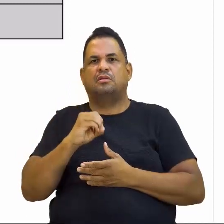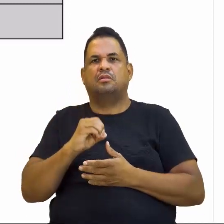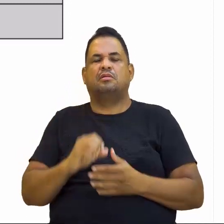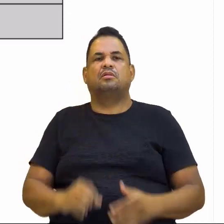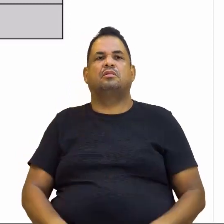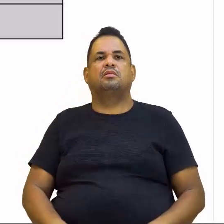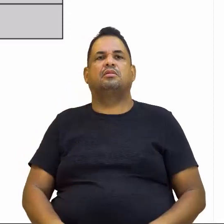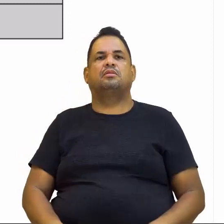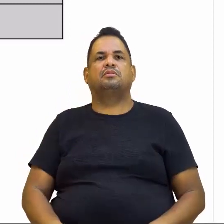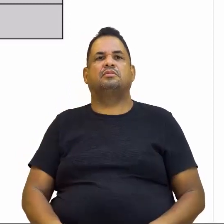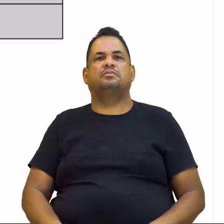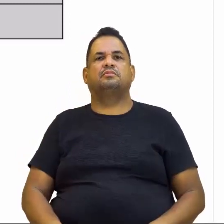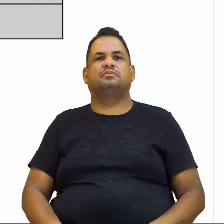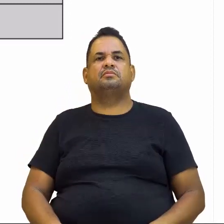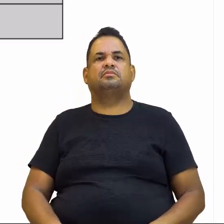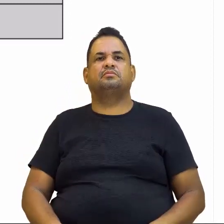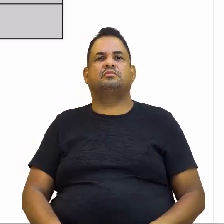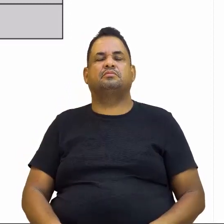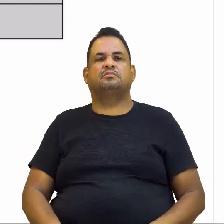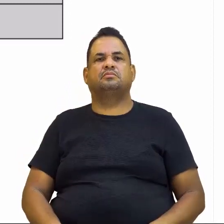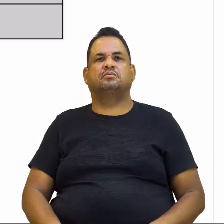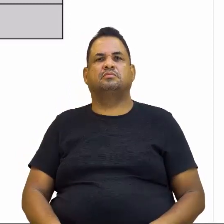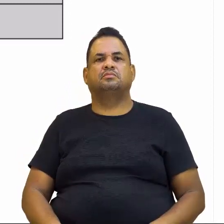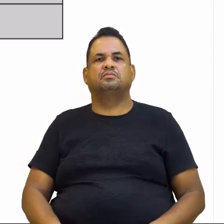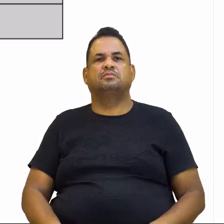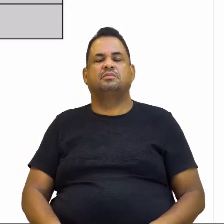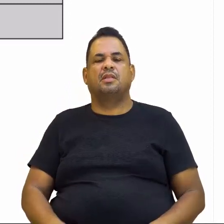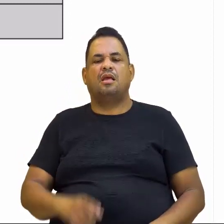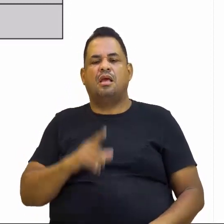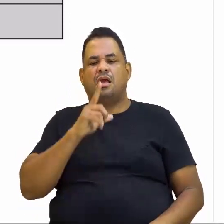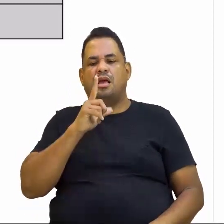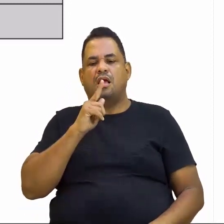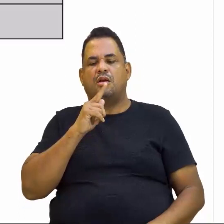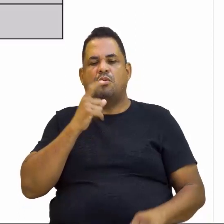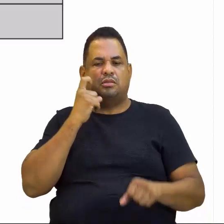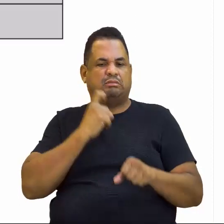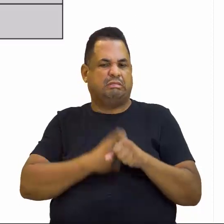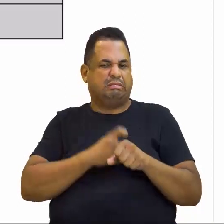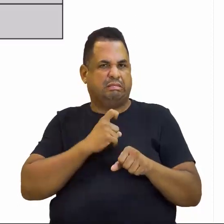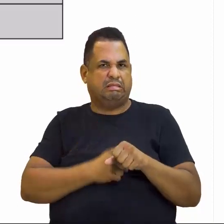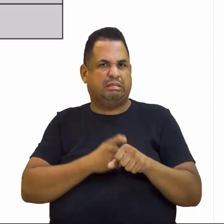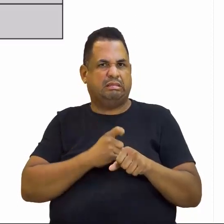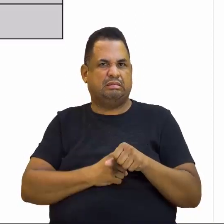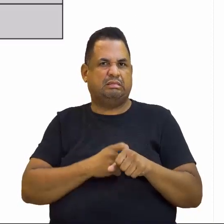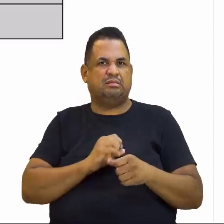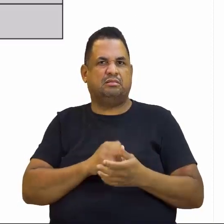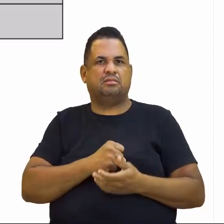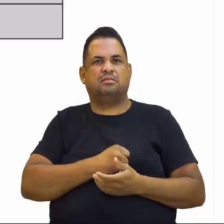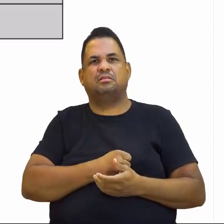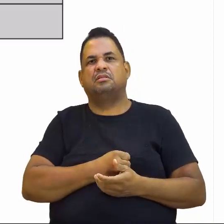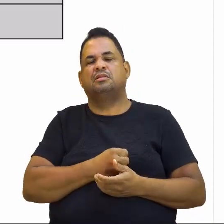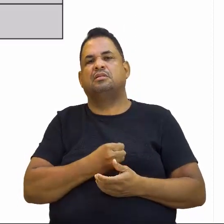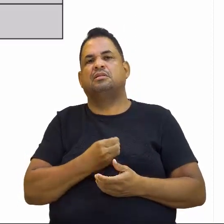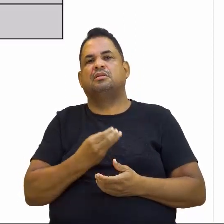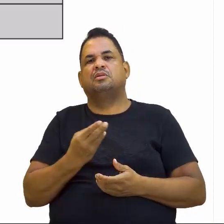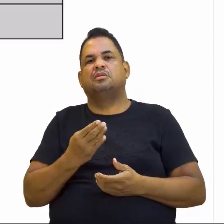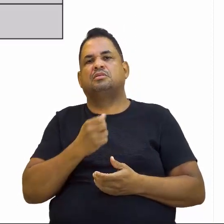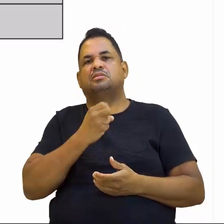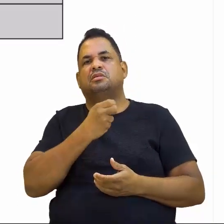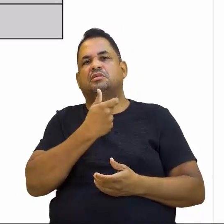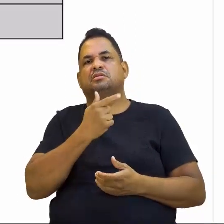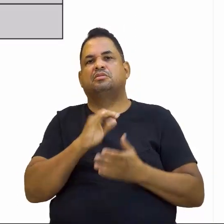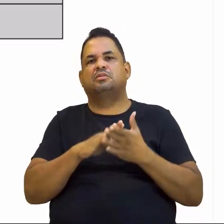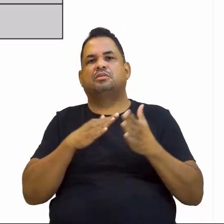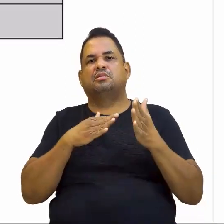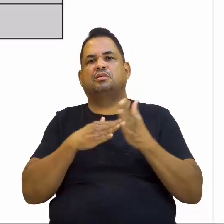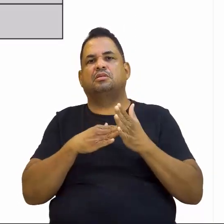litro. Isso na concentração de sal. A água dura, a concentração do nosso sal, ela vai ser de